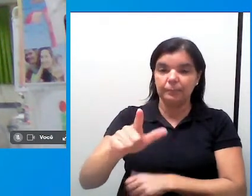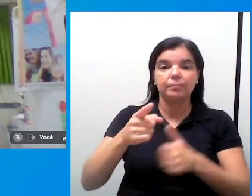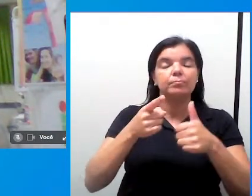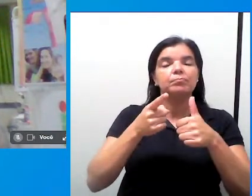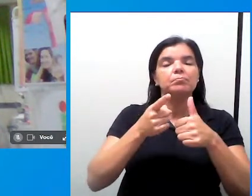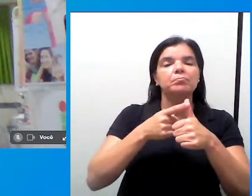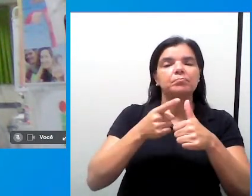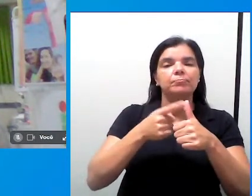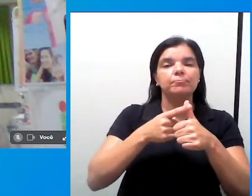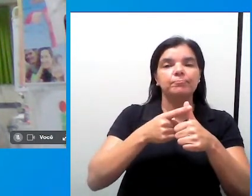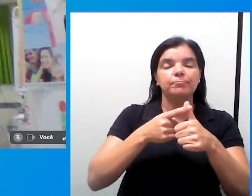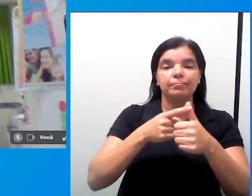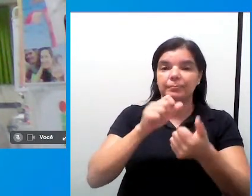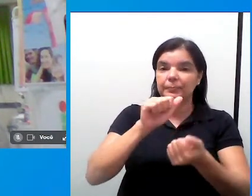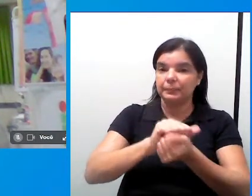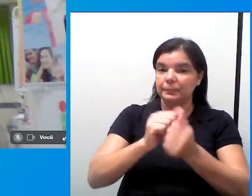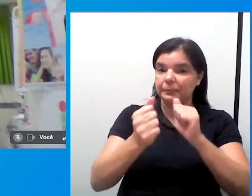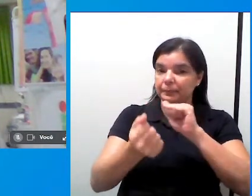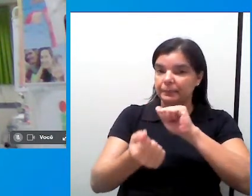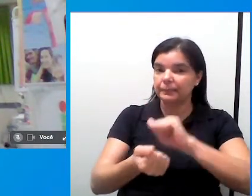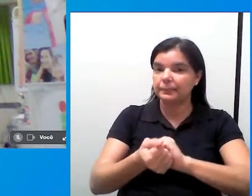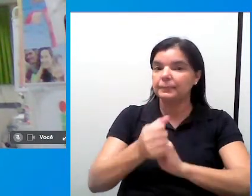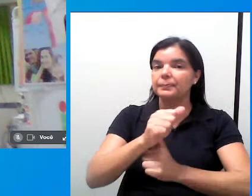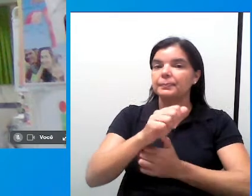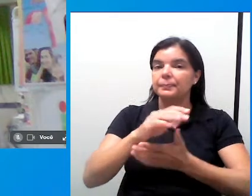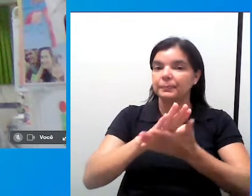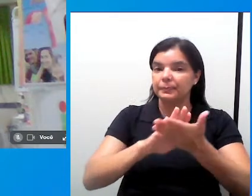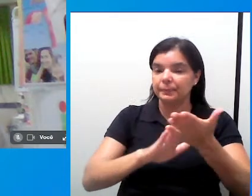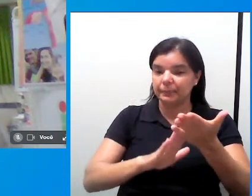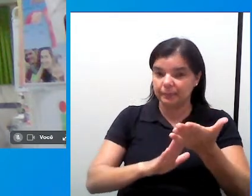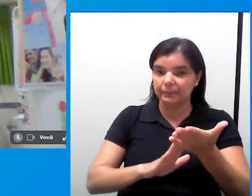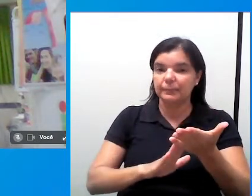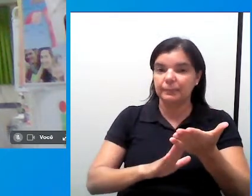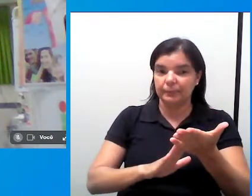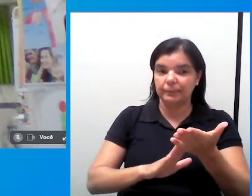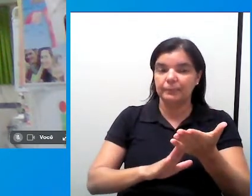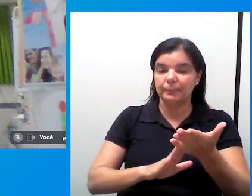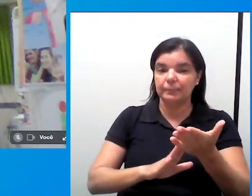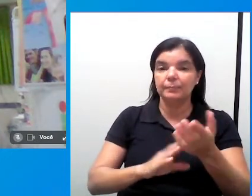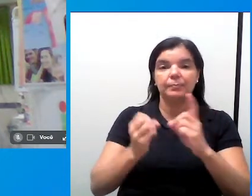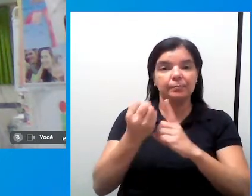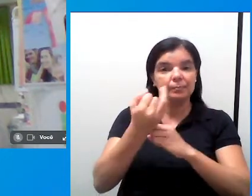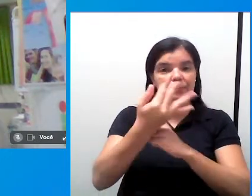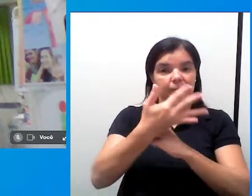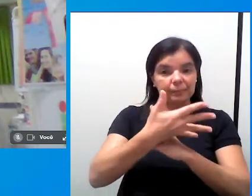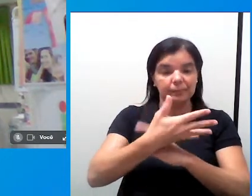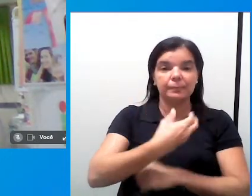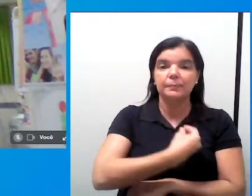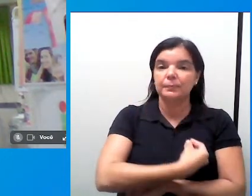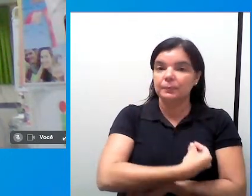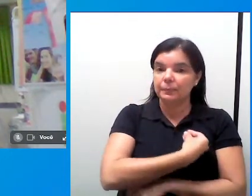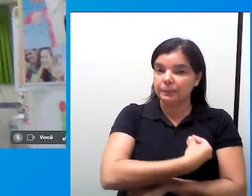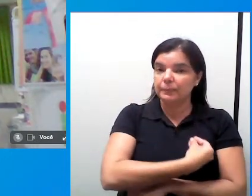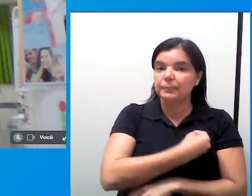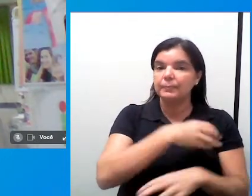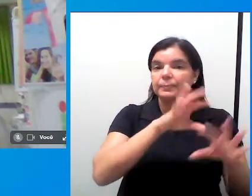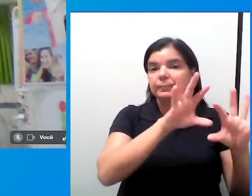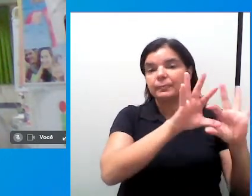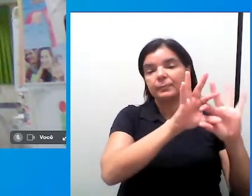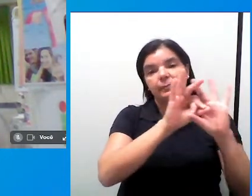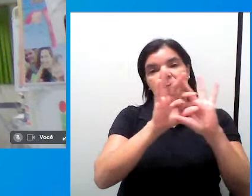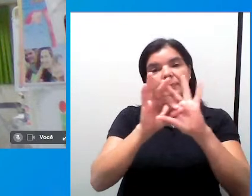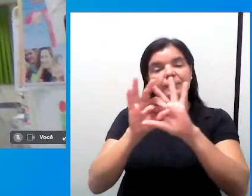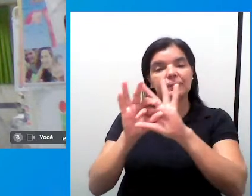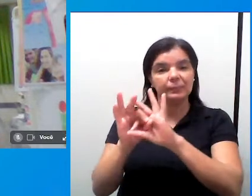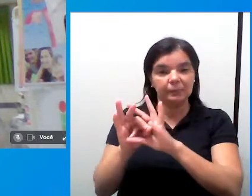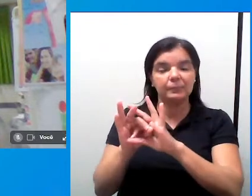da curricularização das atividades de extensão à realidade local dentro de um contexto